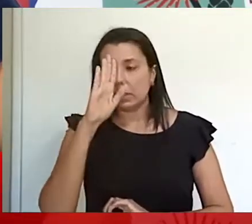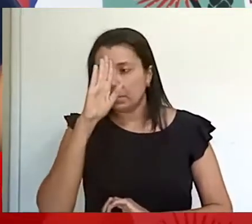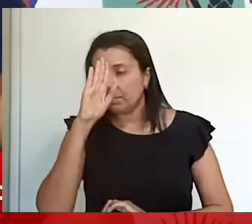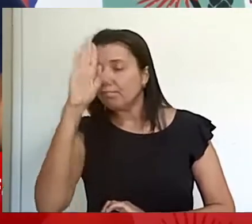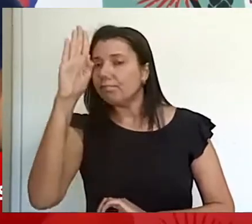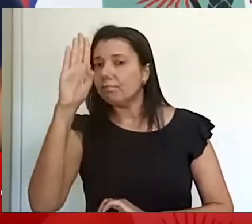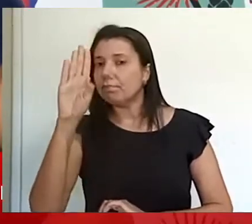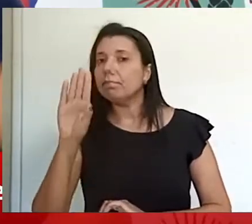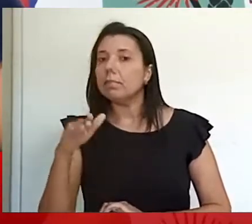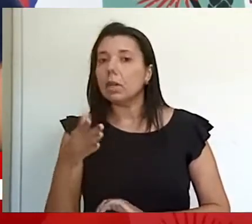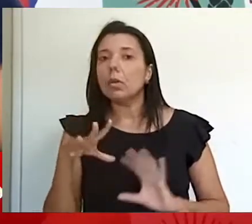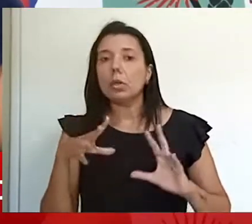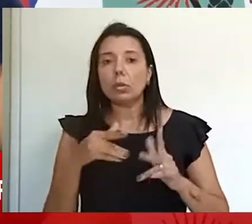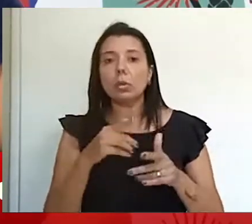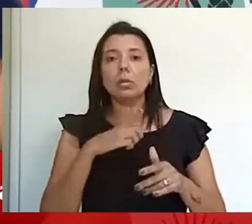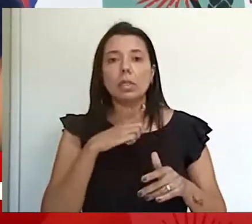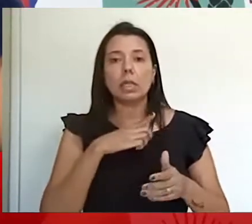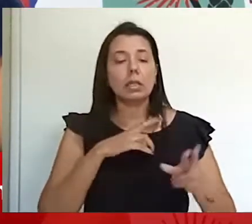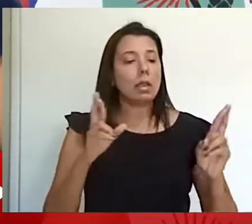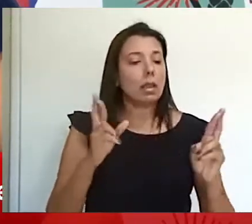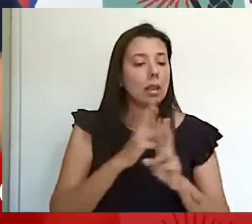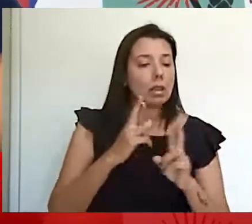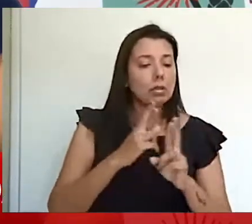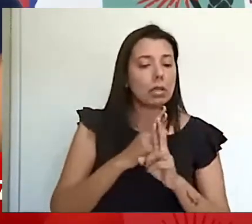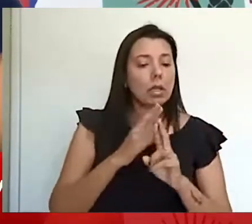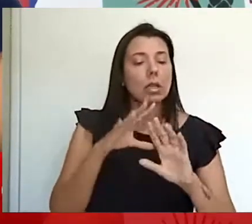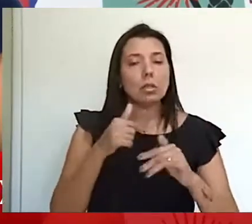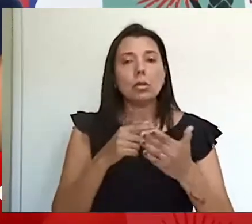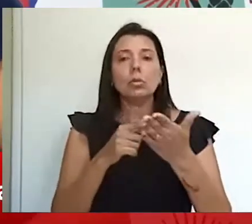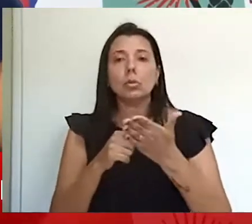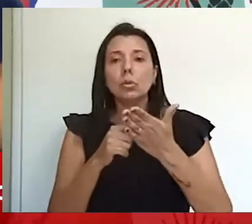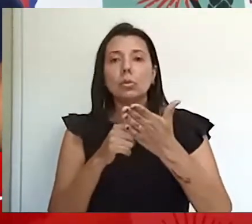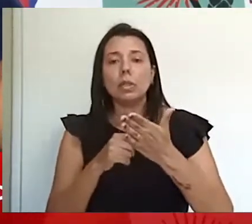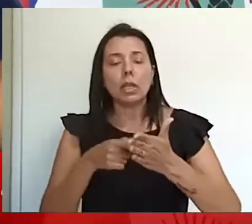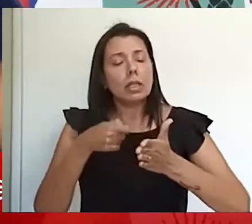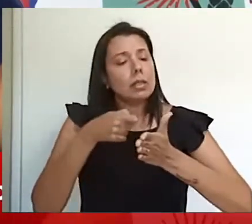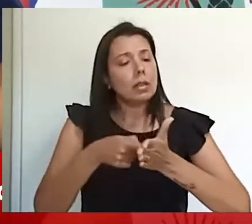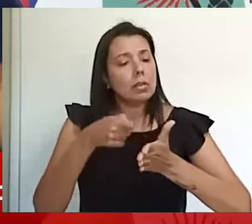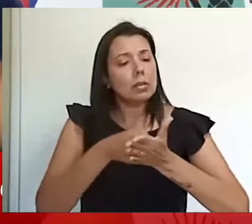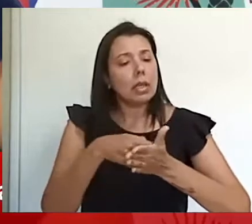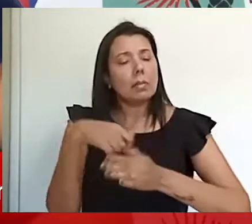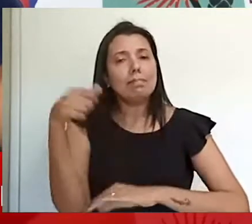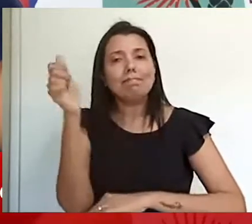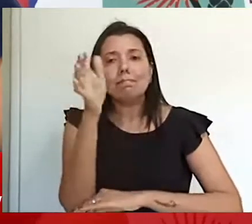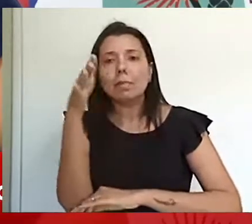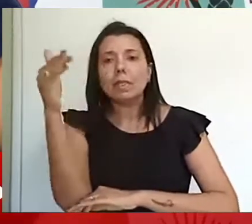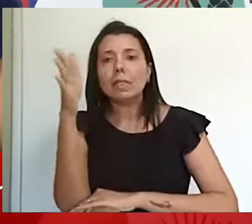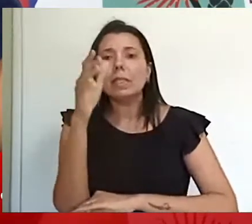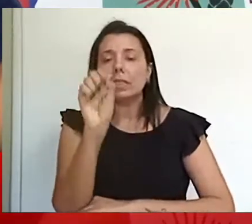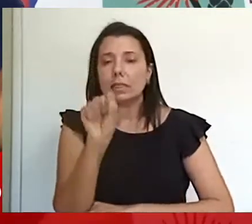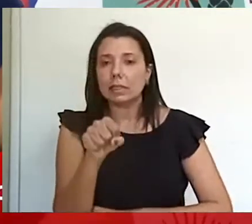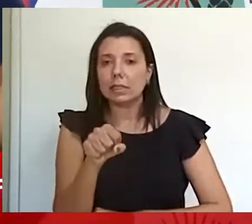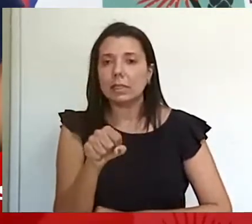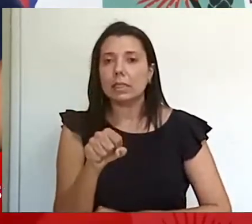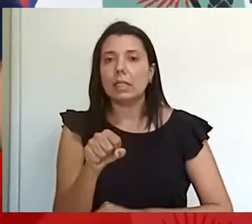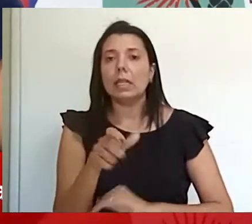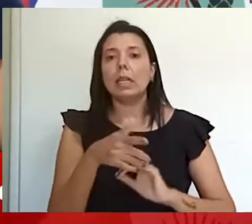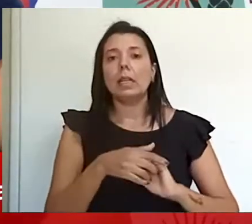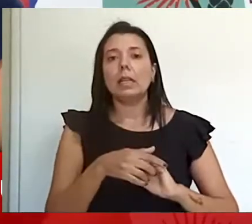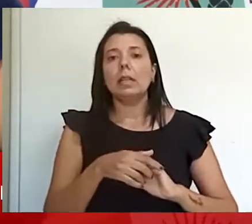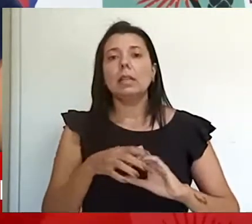Que todos têm que se envolver, todos são convidados a lutar por essa bandeira. Ela é transversal. Ela é de todo o